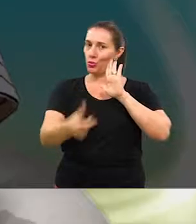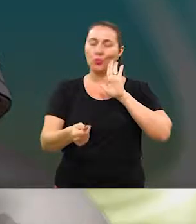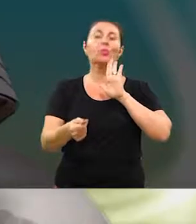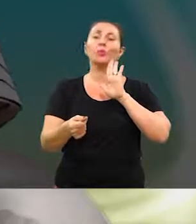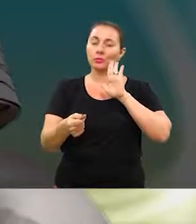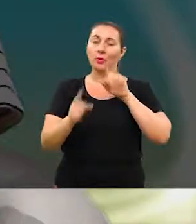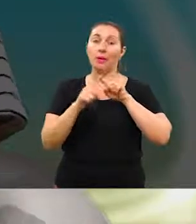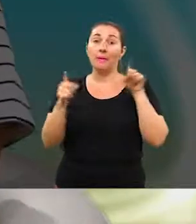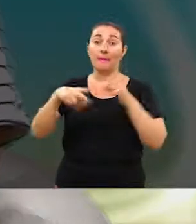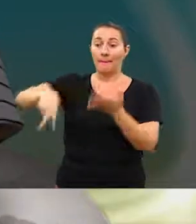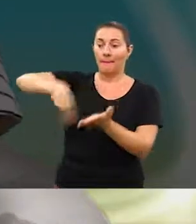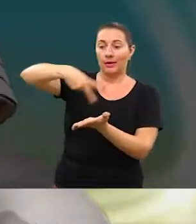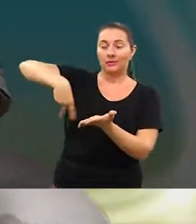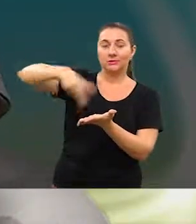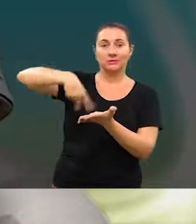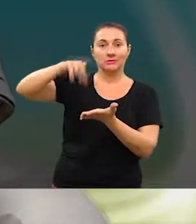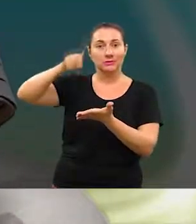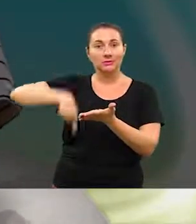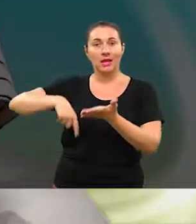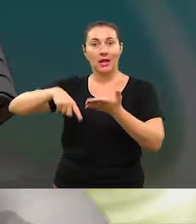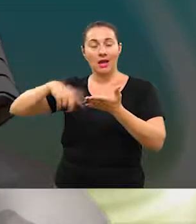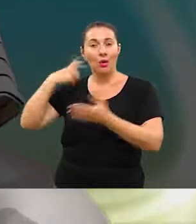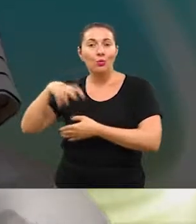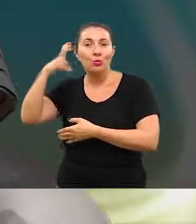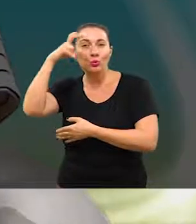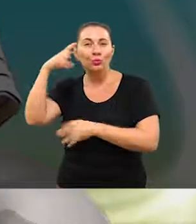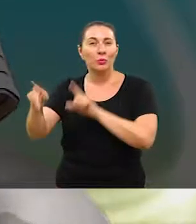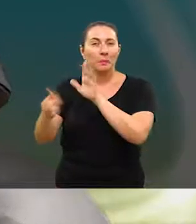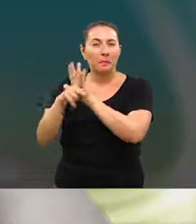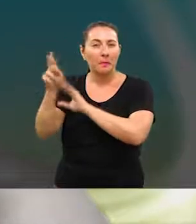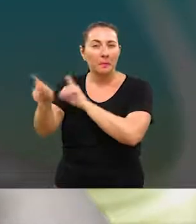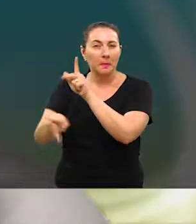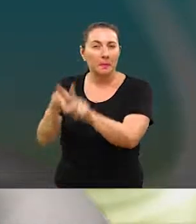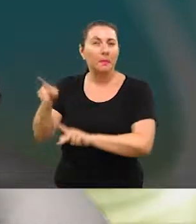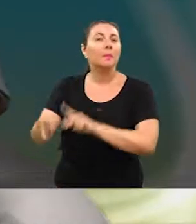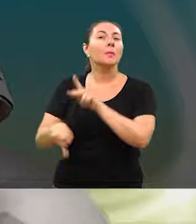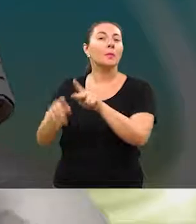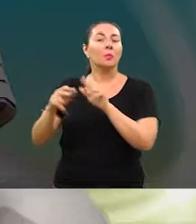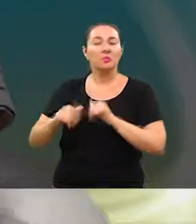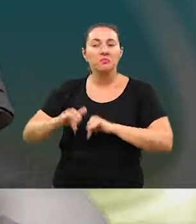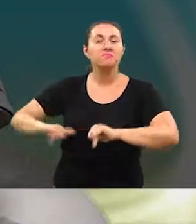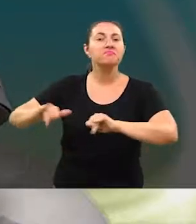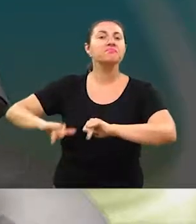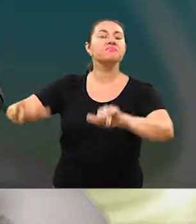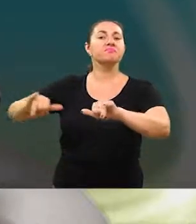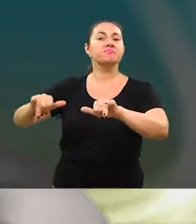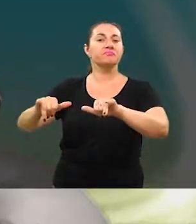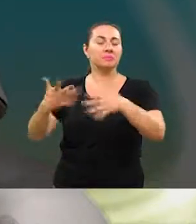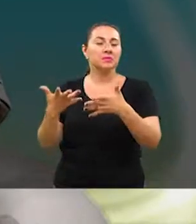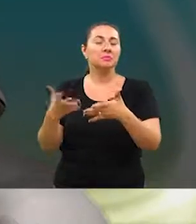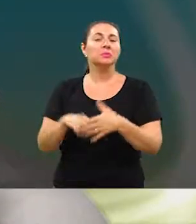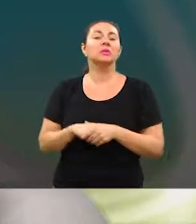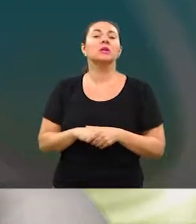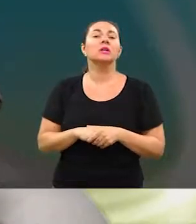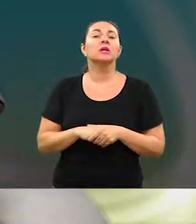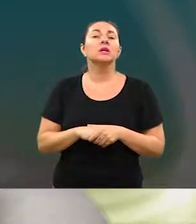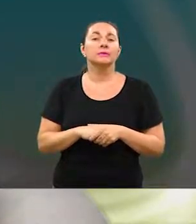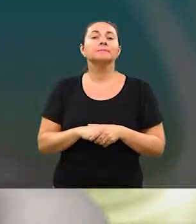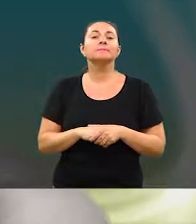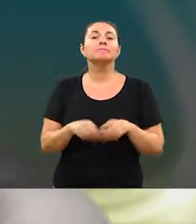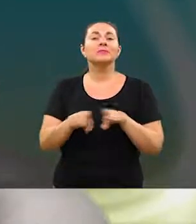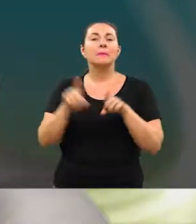todos. Mas, assim, como a dança, ela é a expressão cultural de um povo. Então, ela expressa a cultura em diferentes tempos